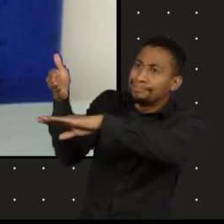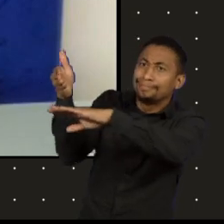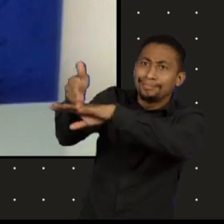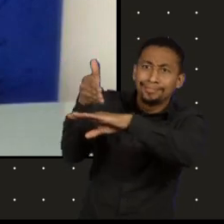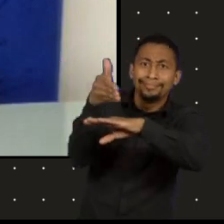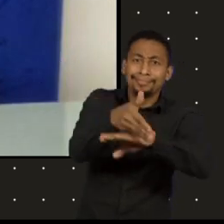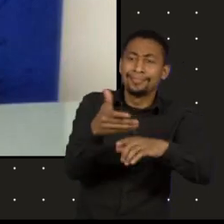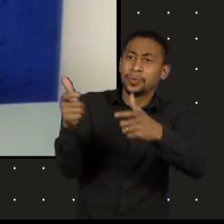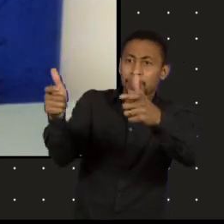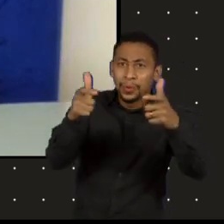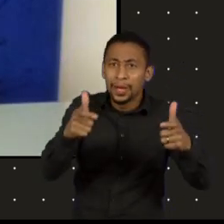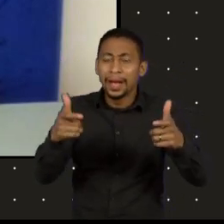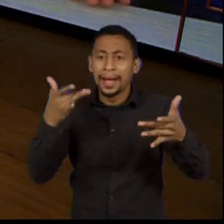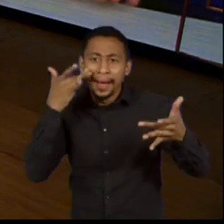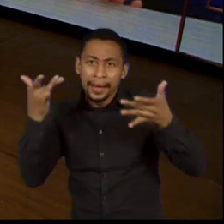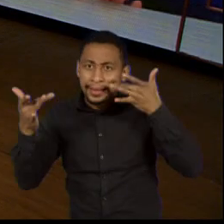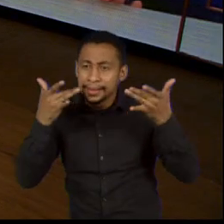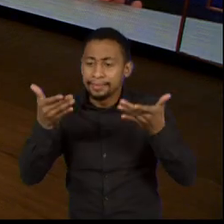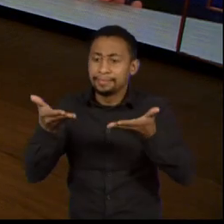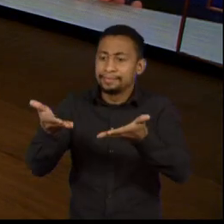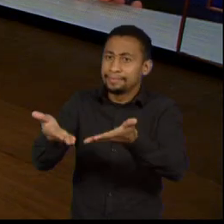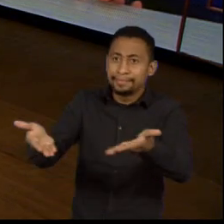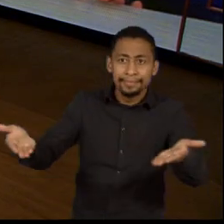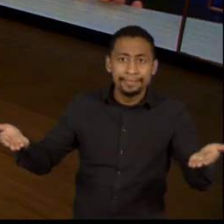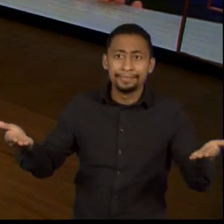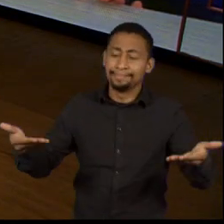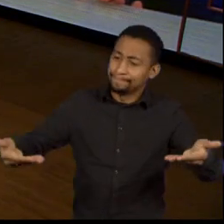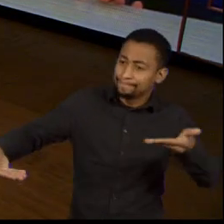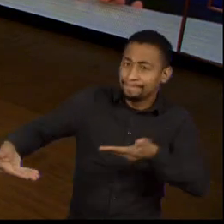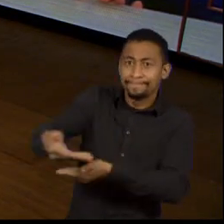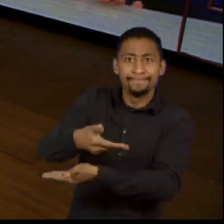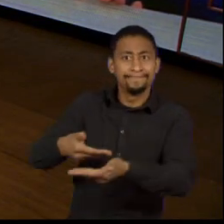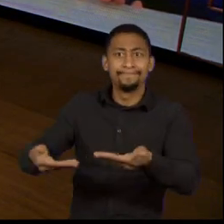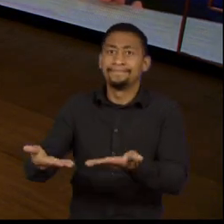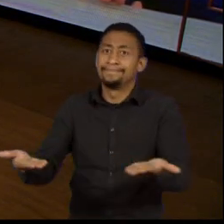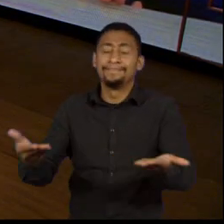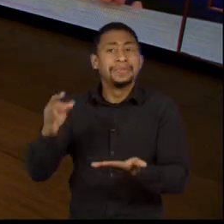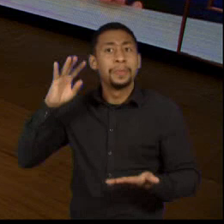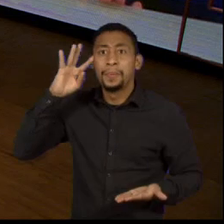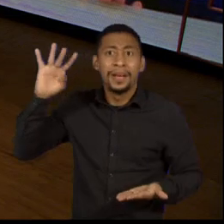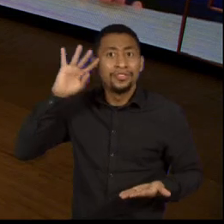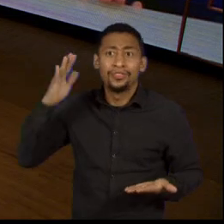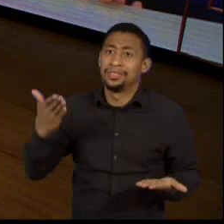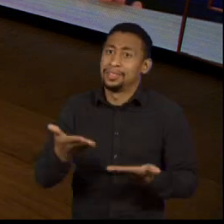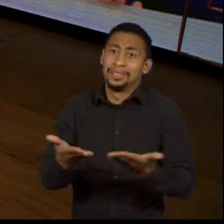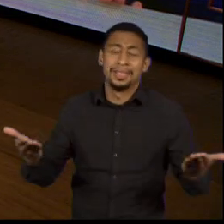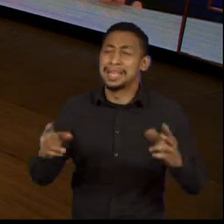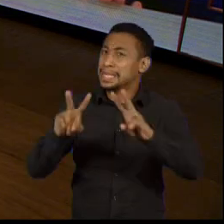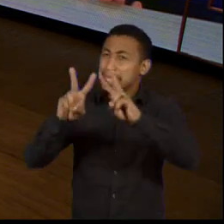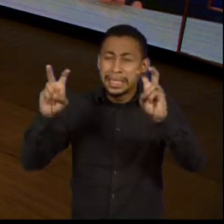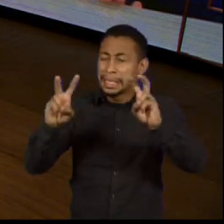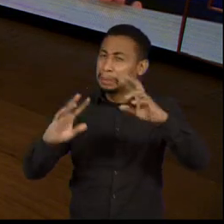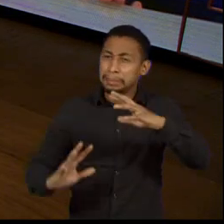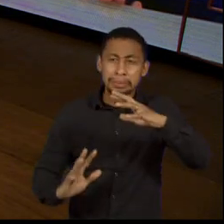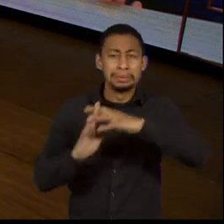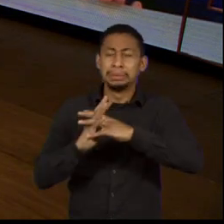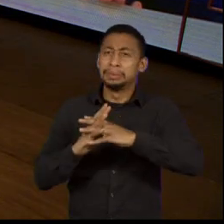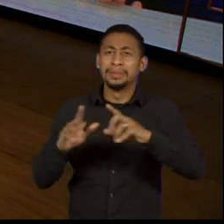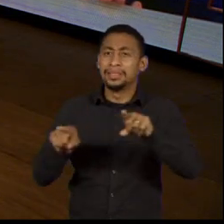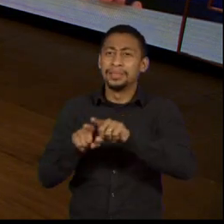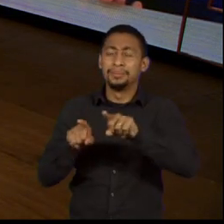com artistas, atores, né? Então, e com temas incríveis, e com esse teatro,